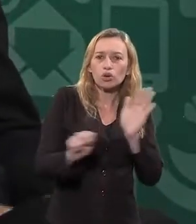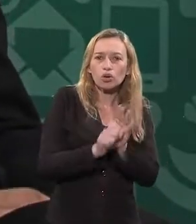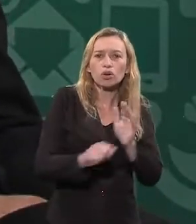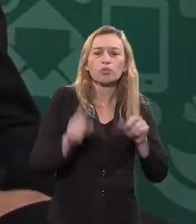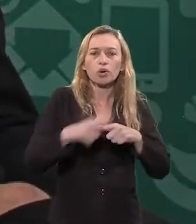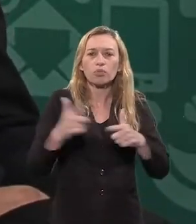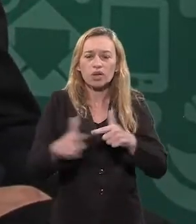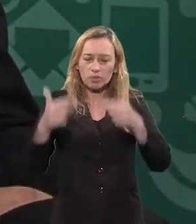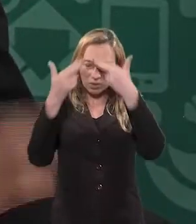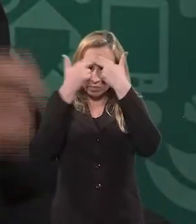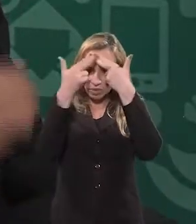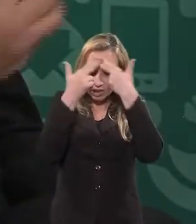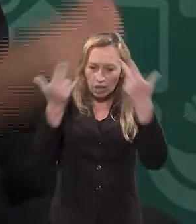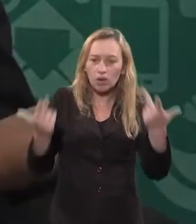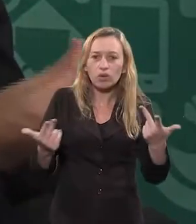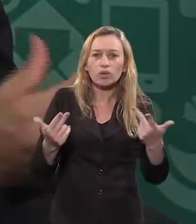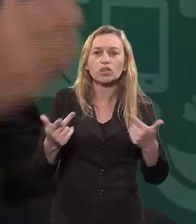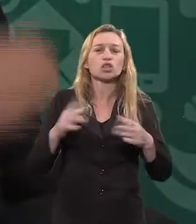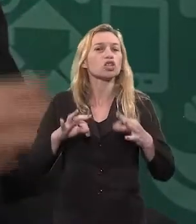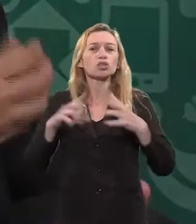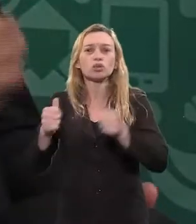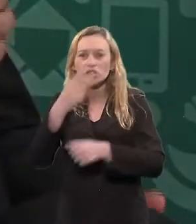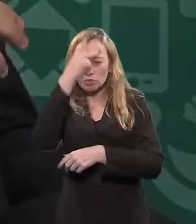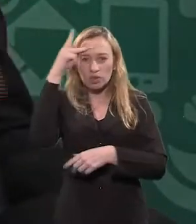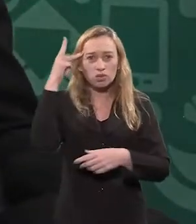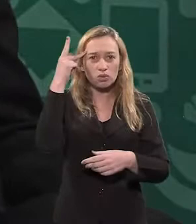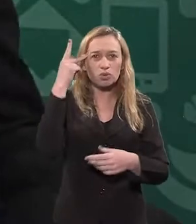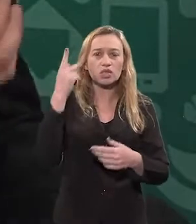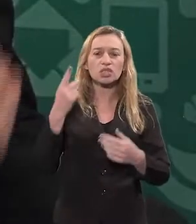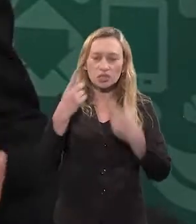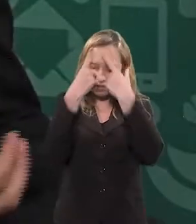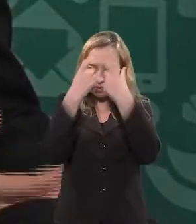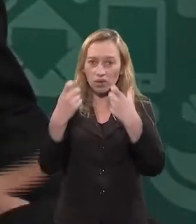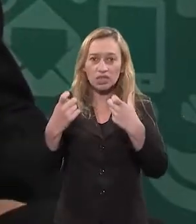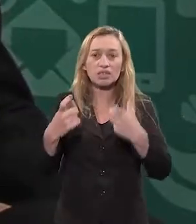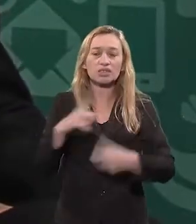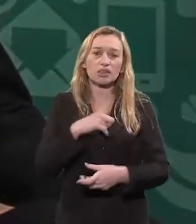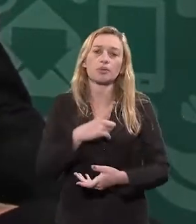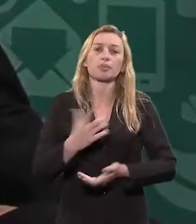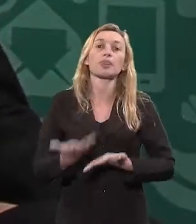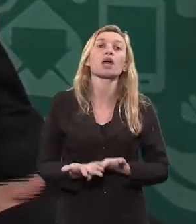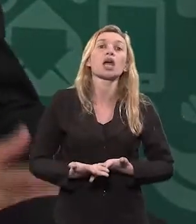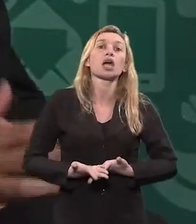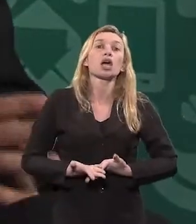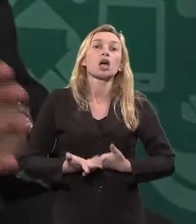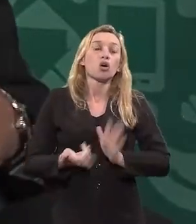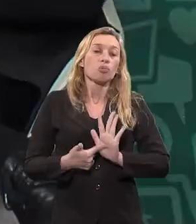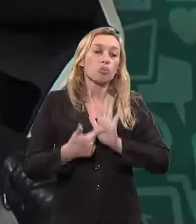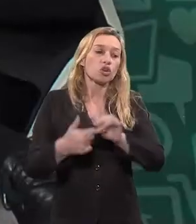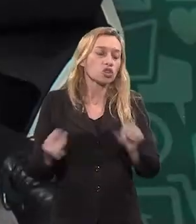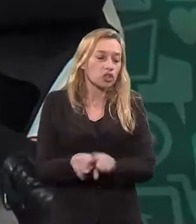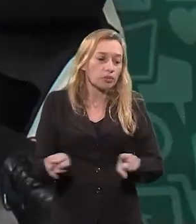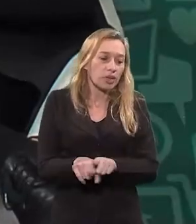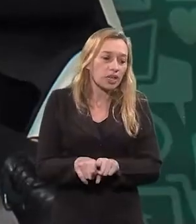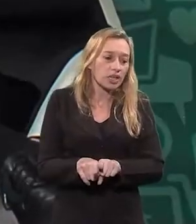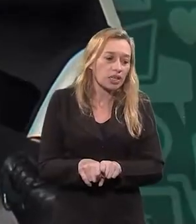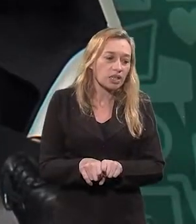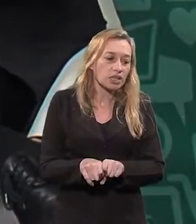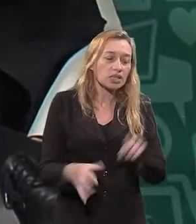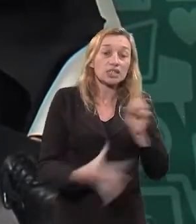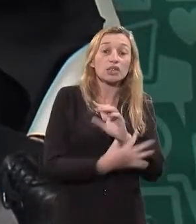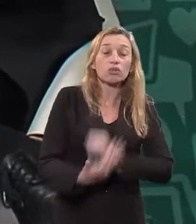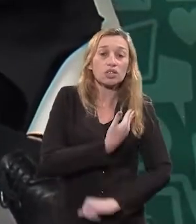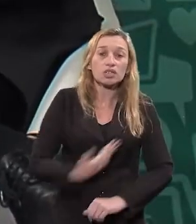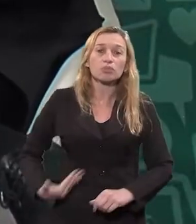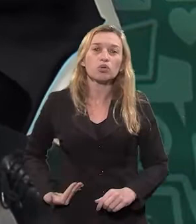questão de transtorno mental. E mais do que isso, que todas essas pessoas são potencialmente violentas. Aponta como se fosse talvez uma questão